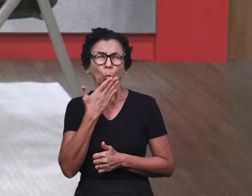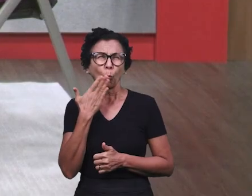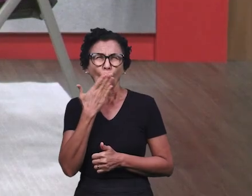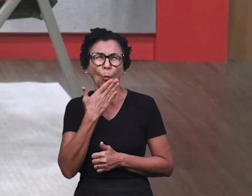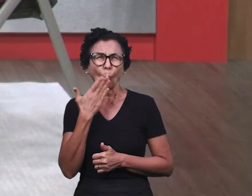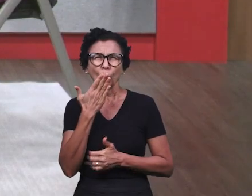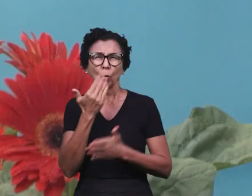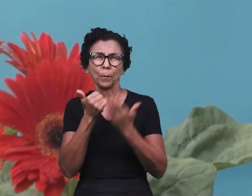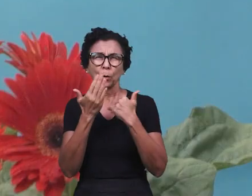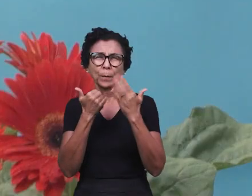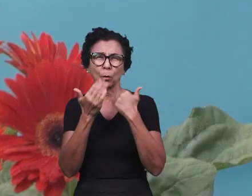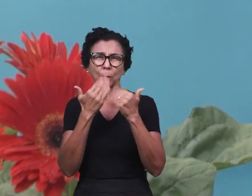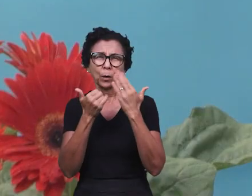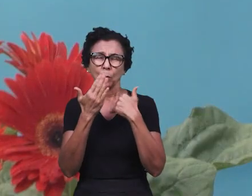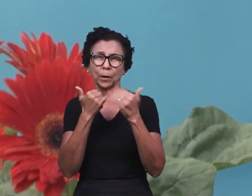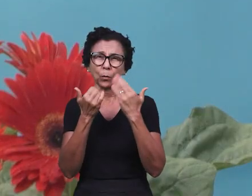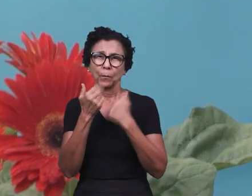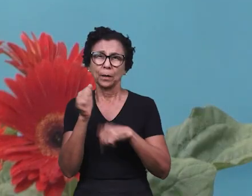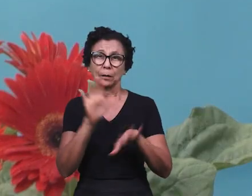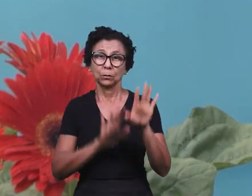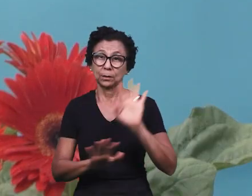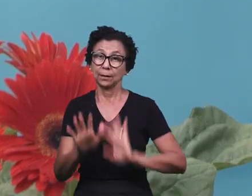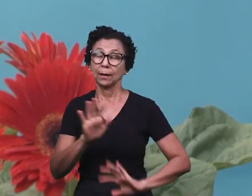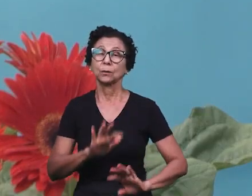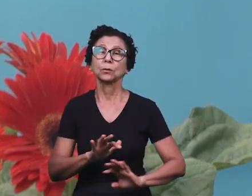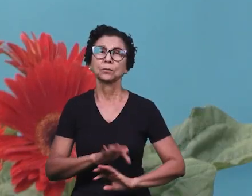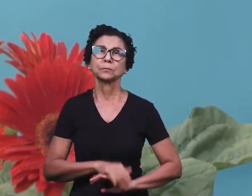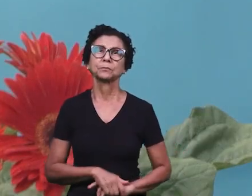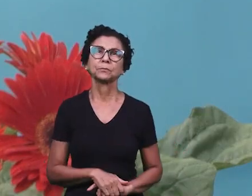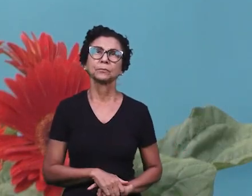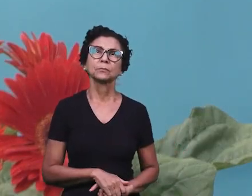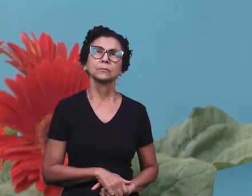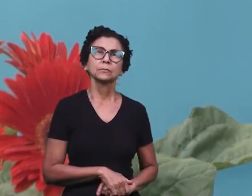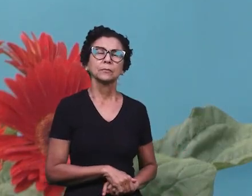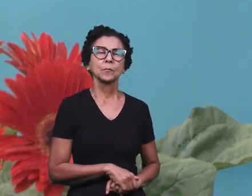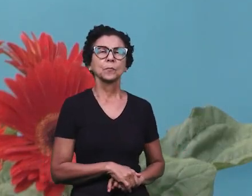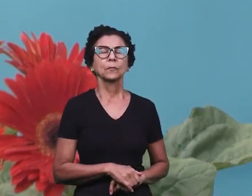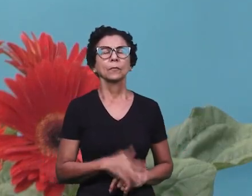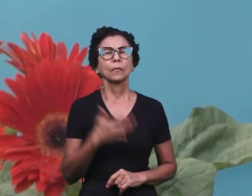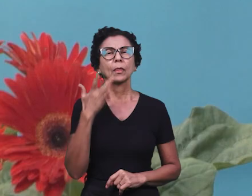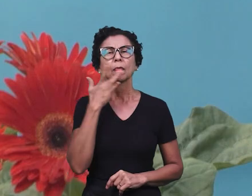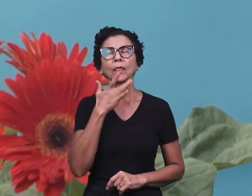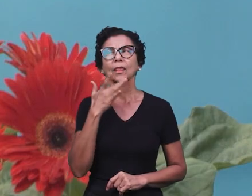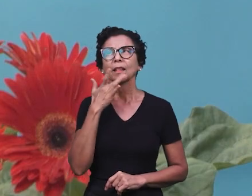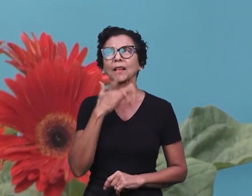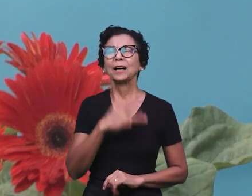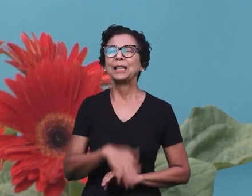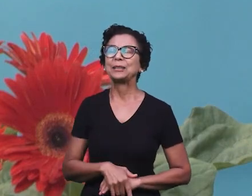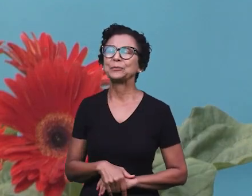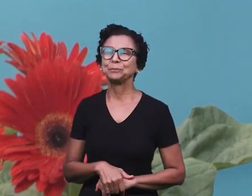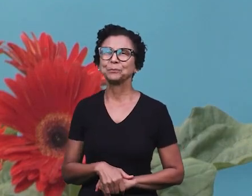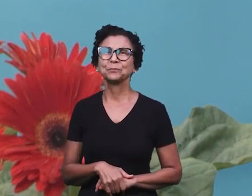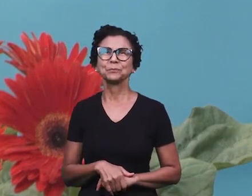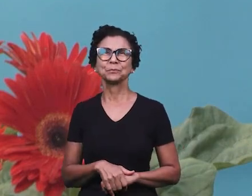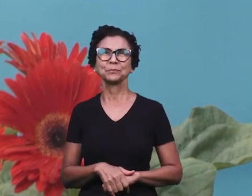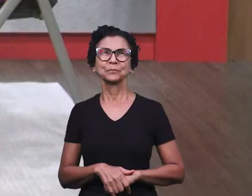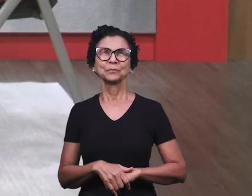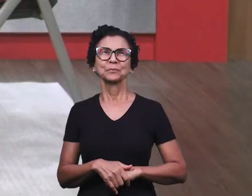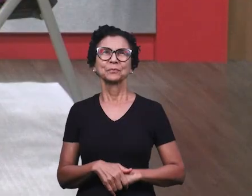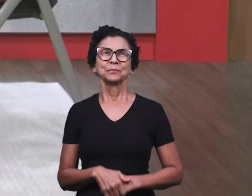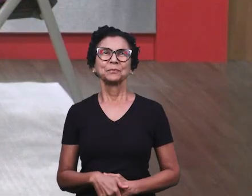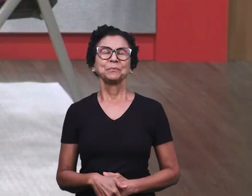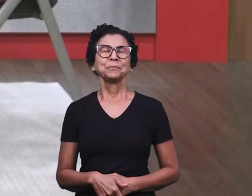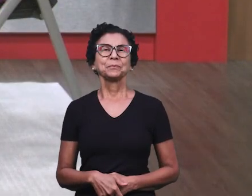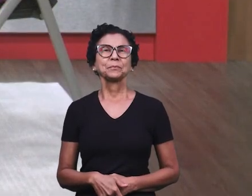geneticamente modificadas. Nós sabemos exatamente para serem palatáveis Sim. e para serem consumidas pela população de